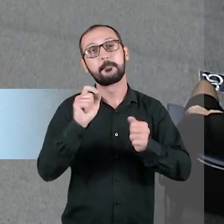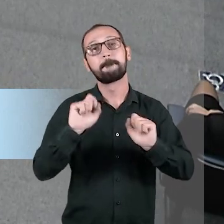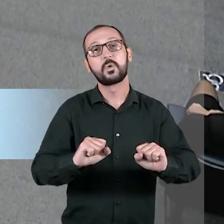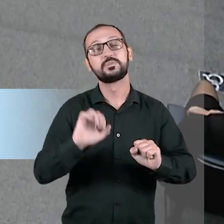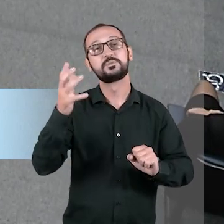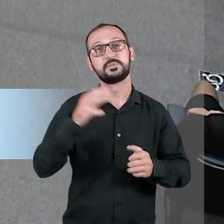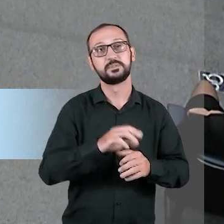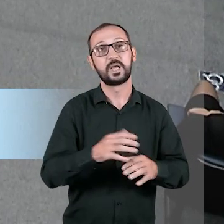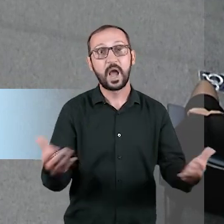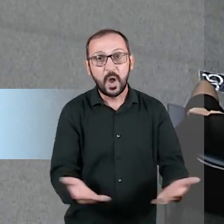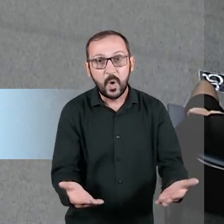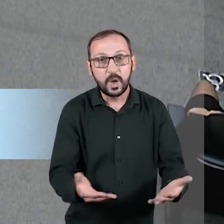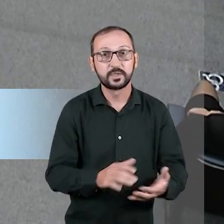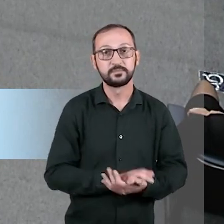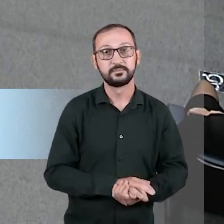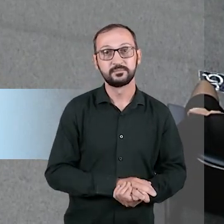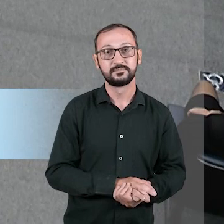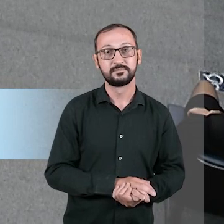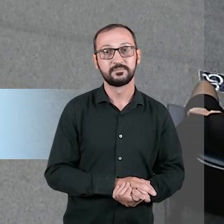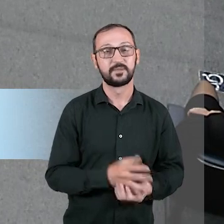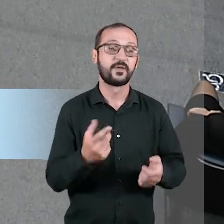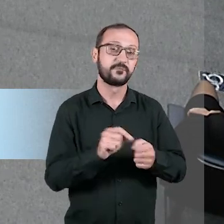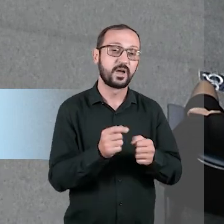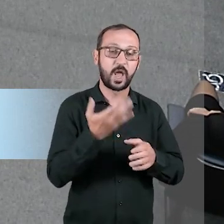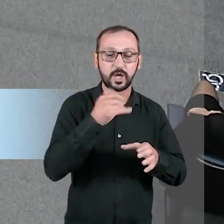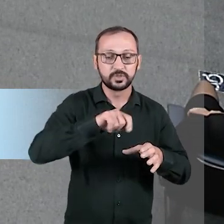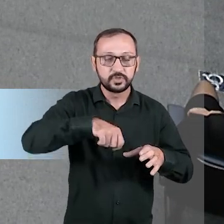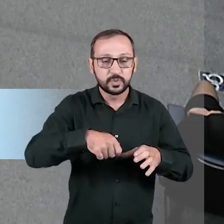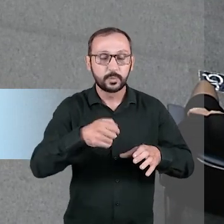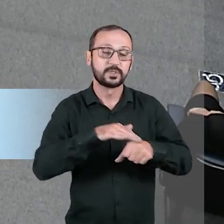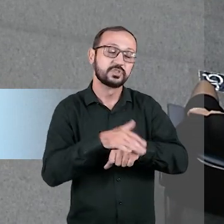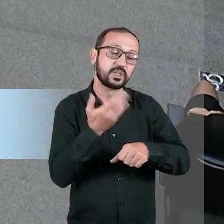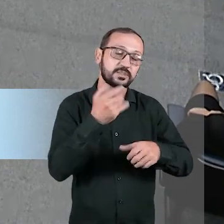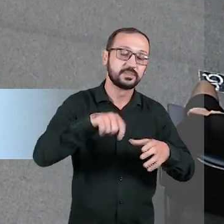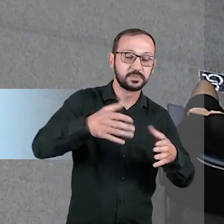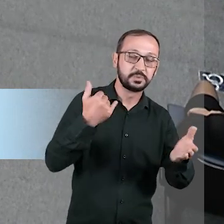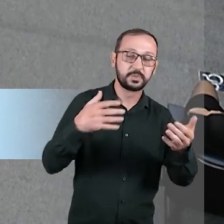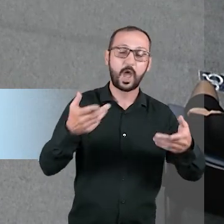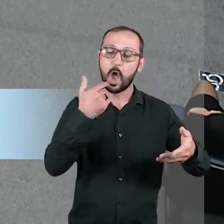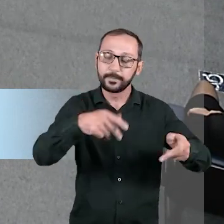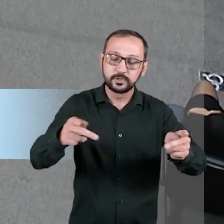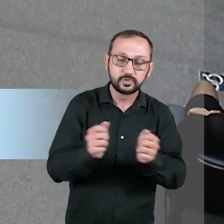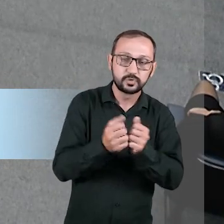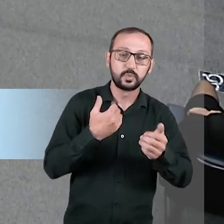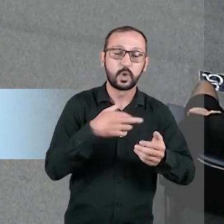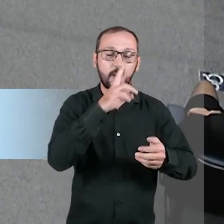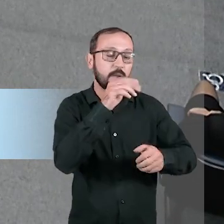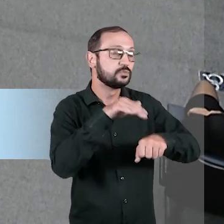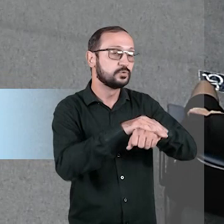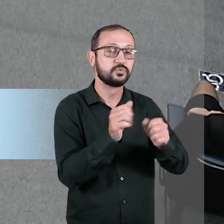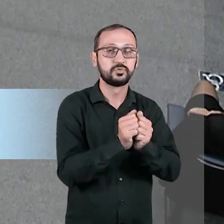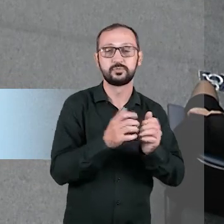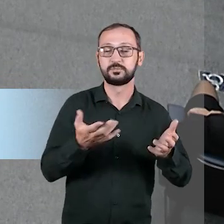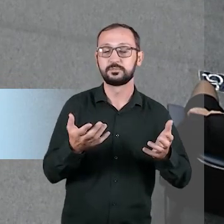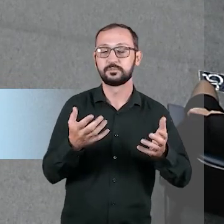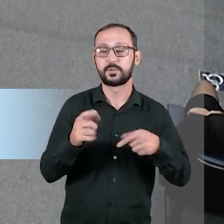pode acontecer. E agora? E é o que você faz. Faz janta, liga para ela. Vai almoçar com ela.